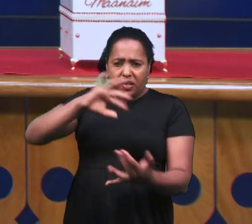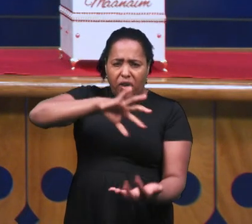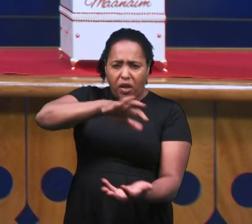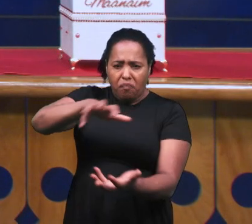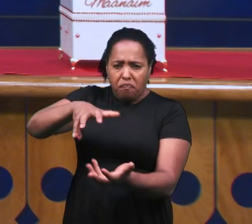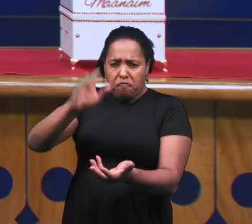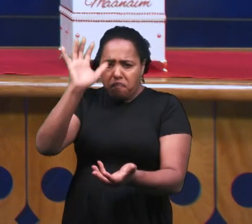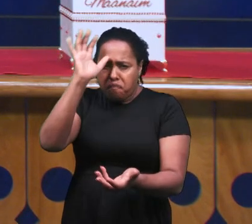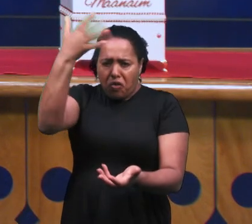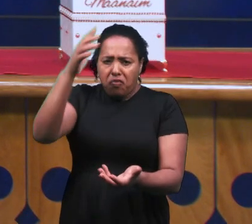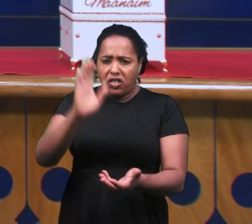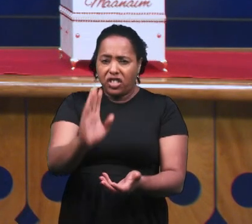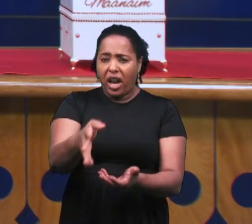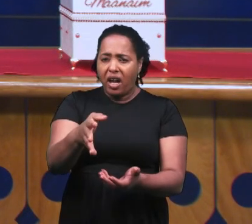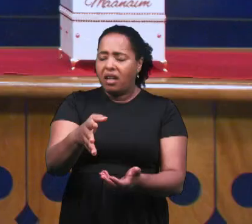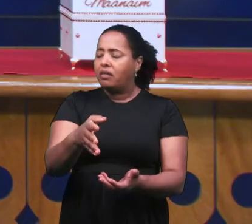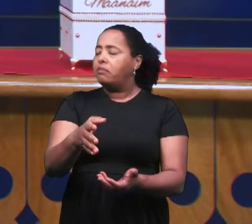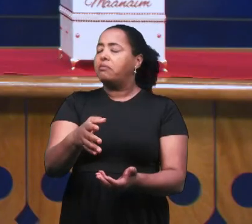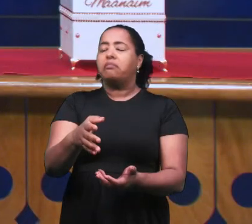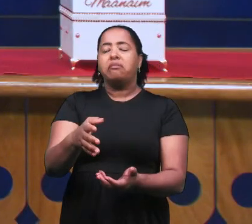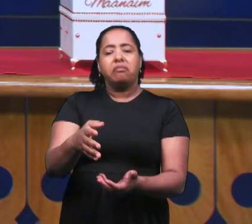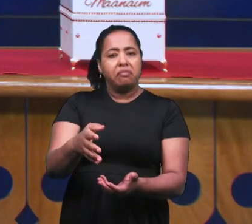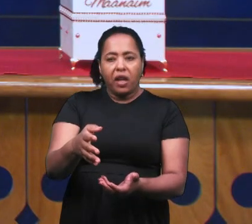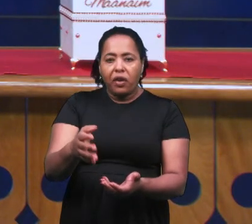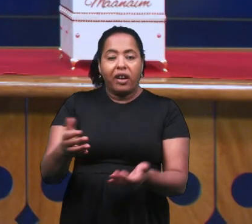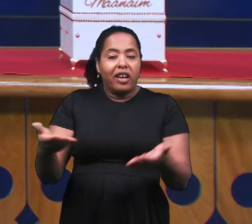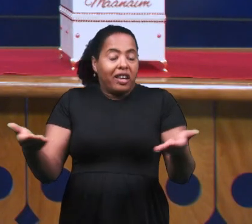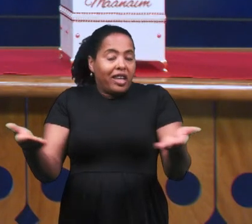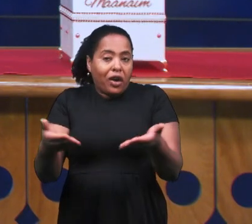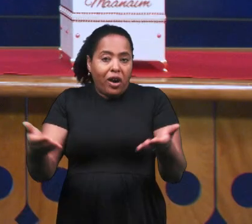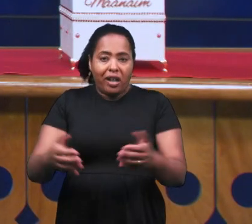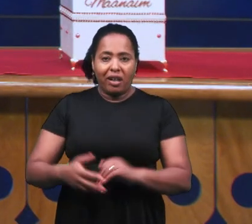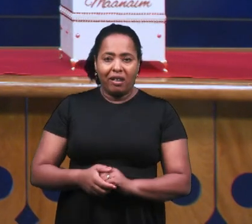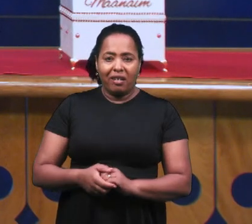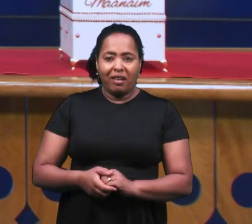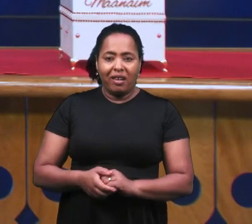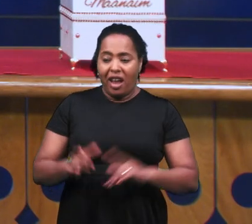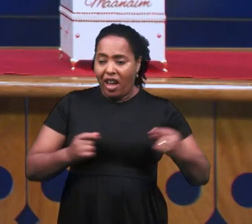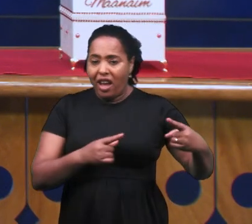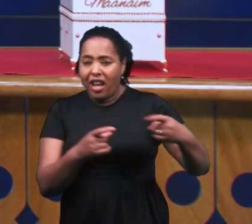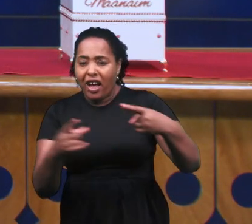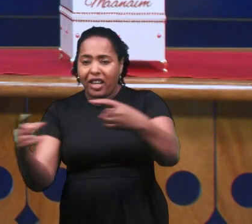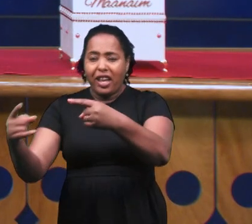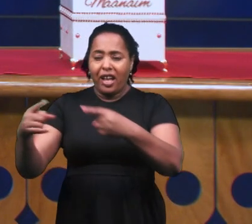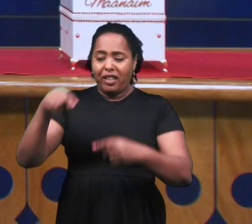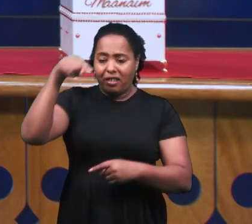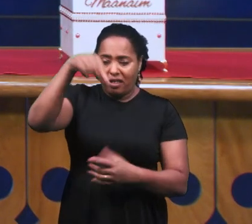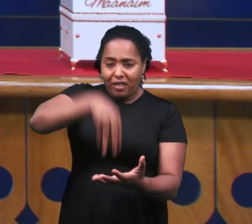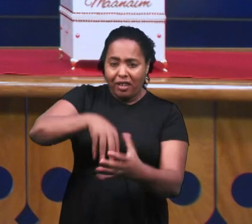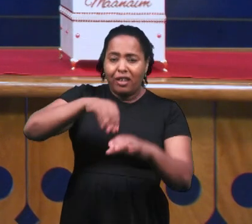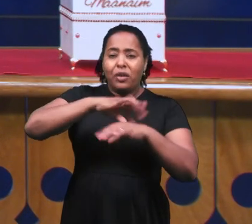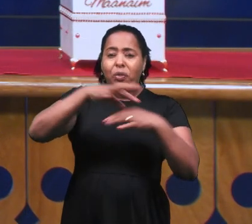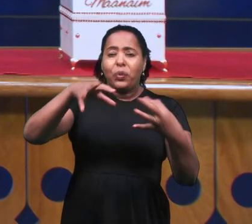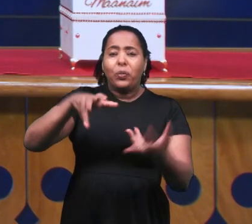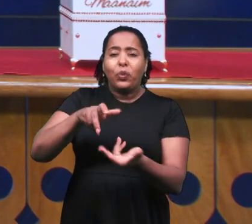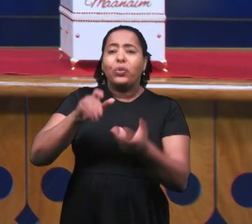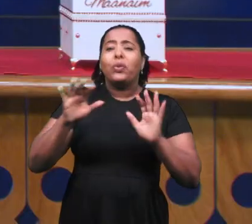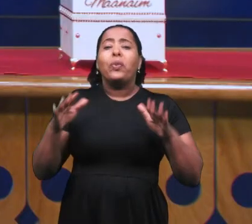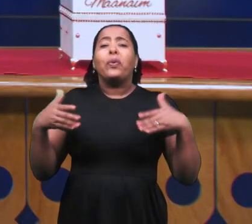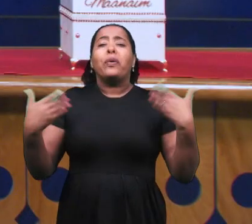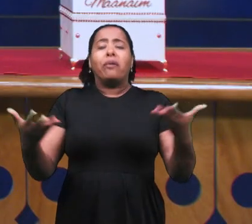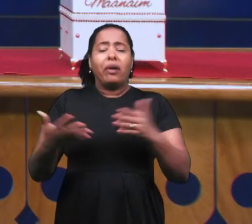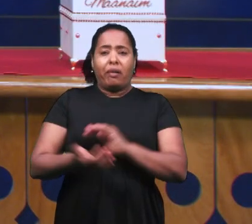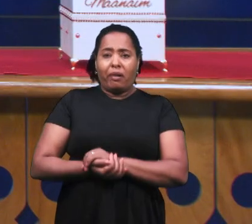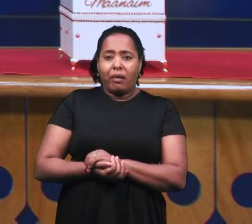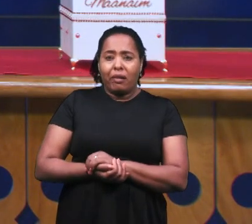Segunda Guerra, entraram os filósofos, não resolveram. E agora, essa guerra que está aí? Qual é a guerra que está aí? Nem vamos